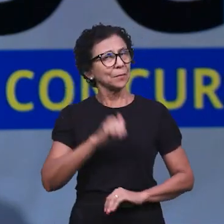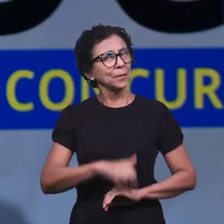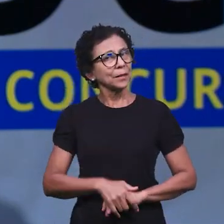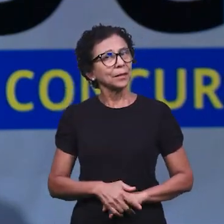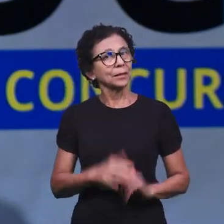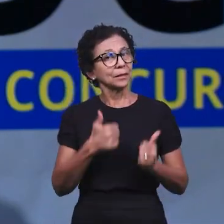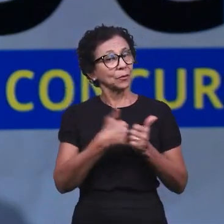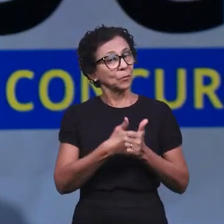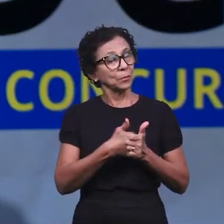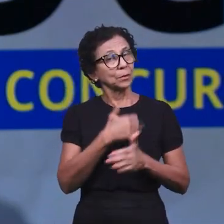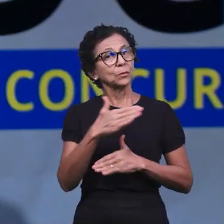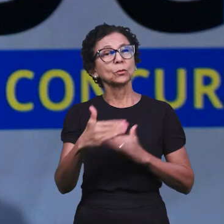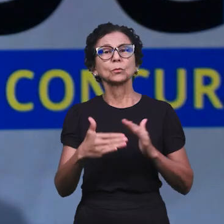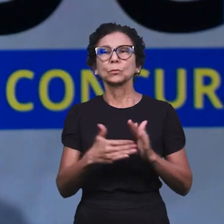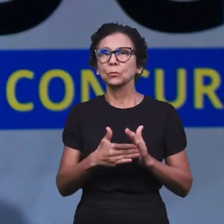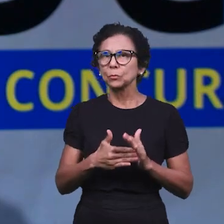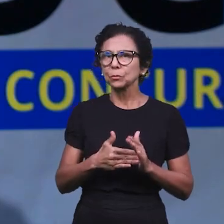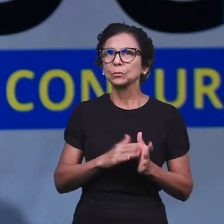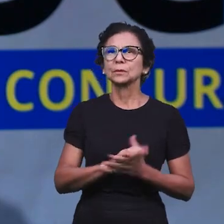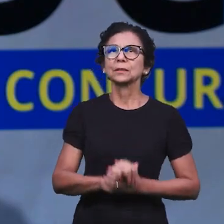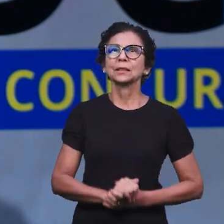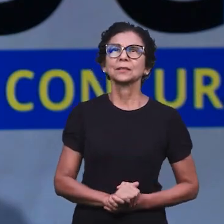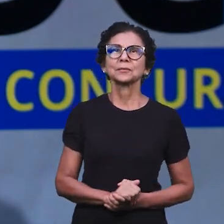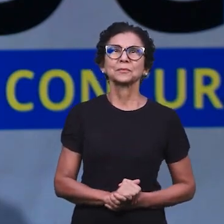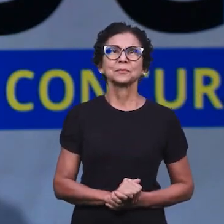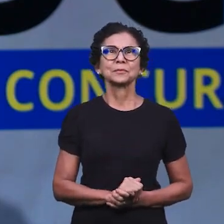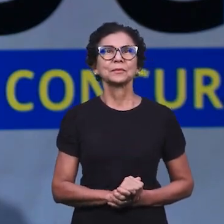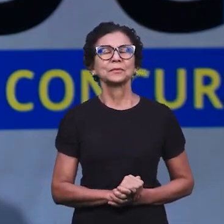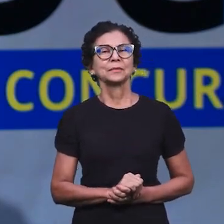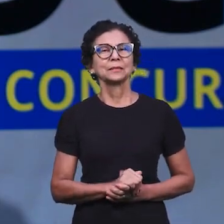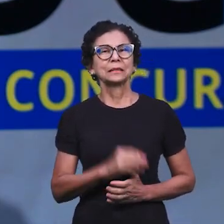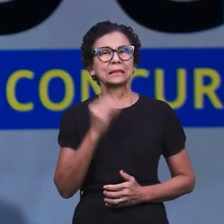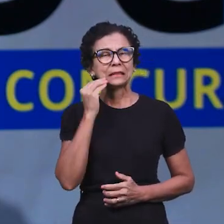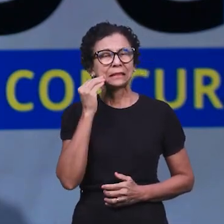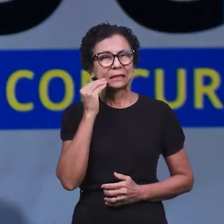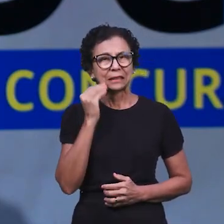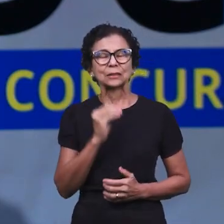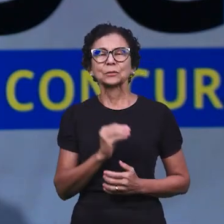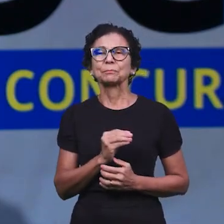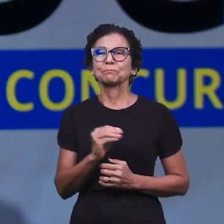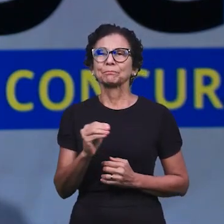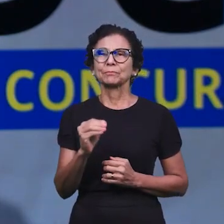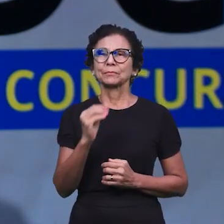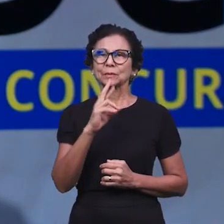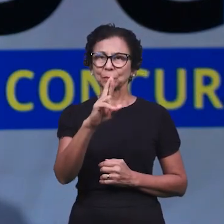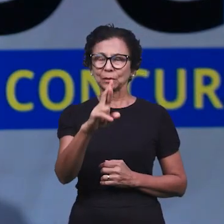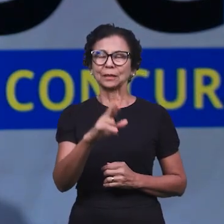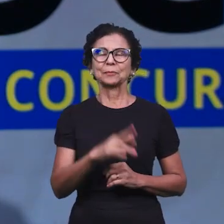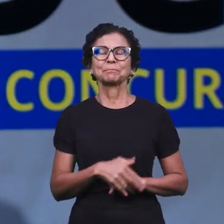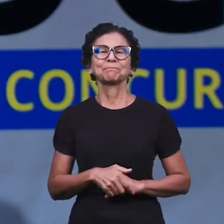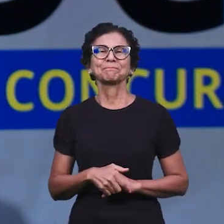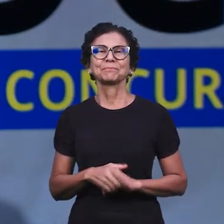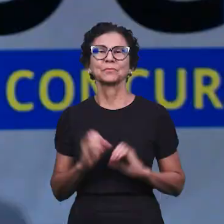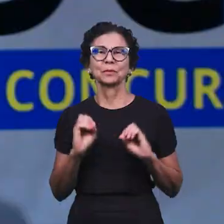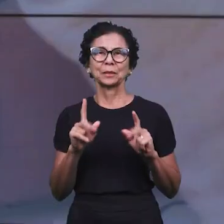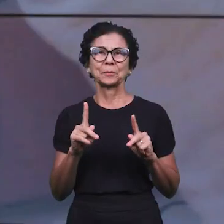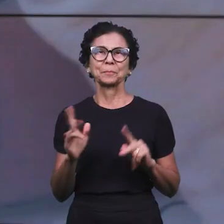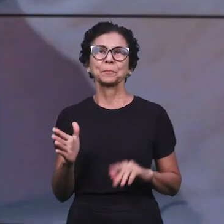acompanhando tudo, tá, pessoal? Estamos lendo as mensagens, estamos tentando responder os irmãos, e isso tem sido uma bênção para nós. Tudo